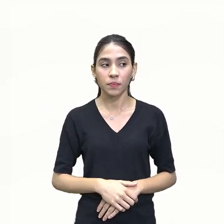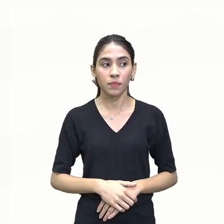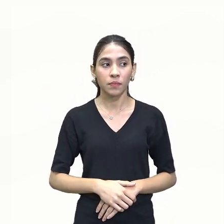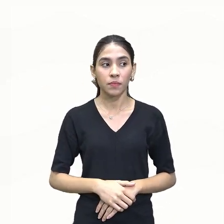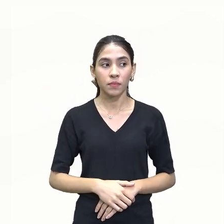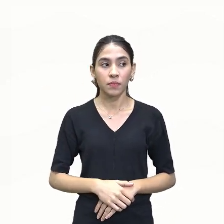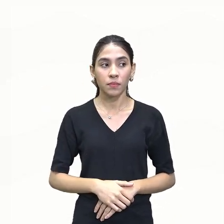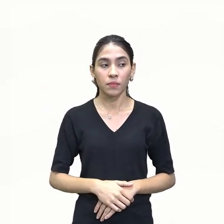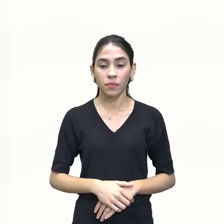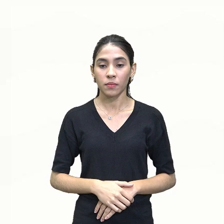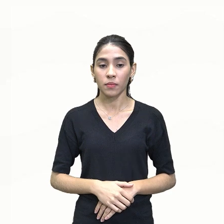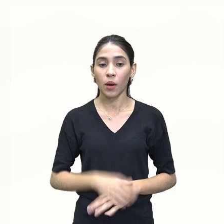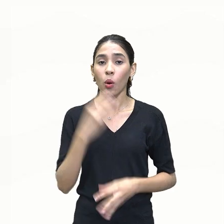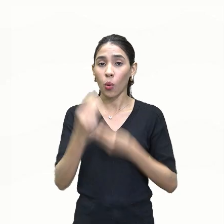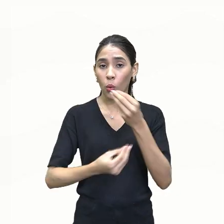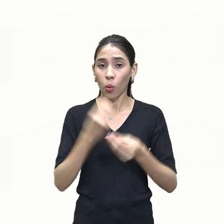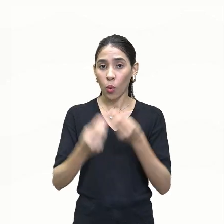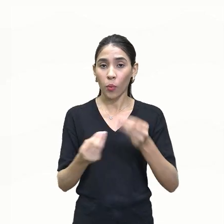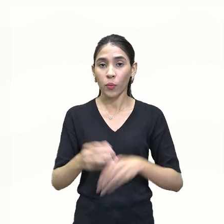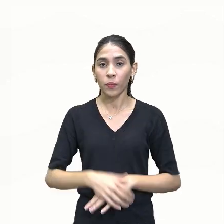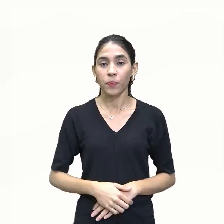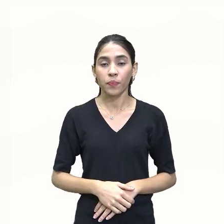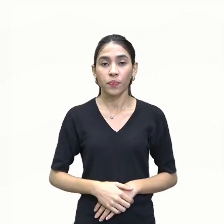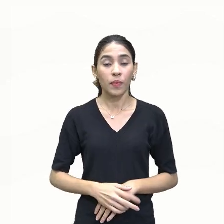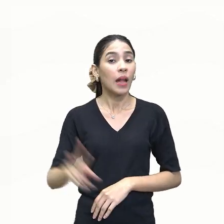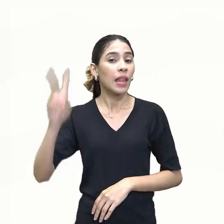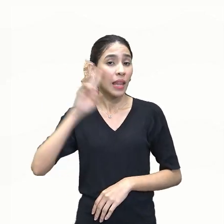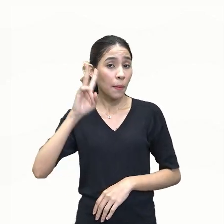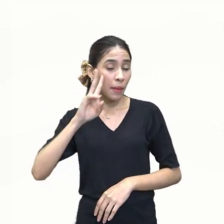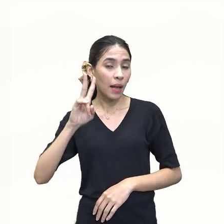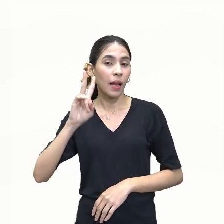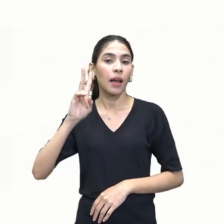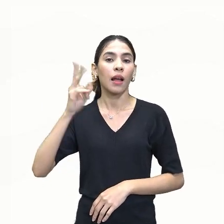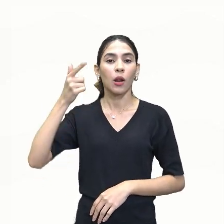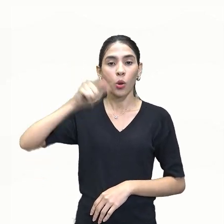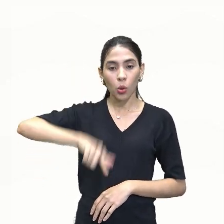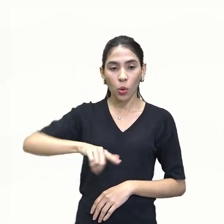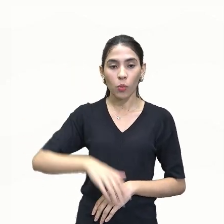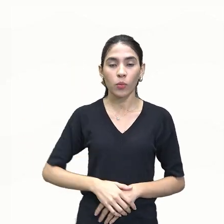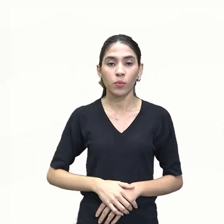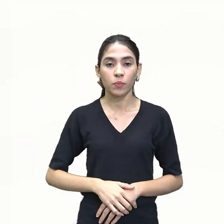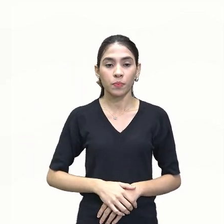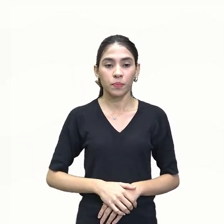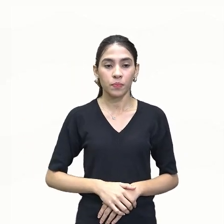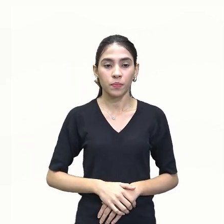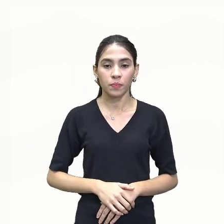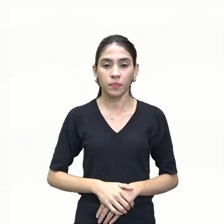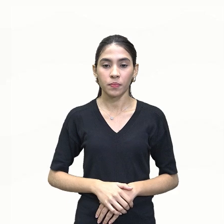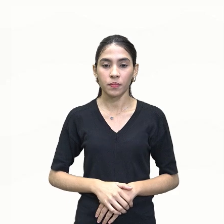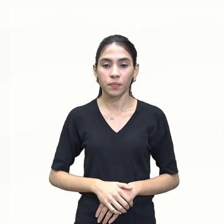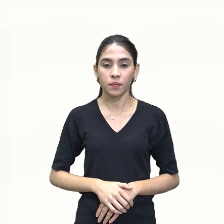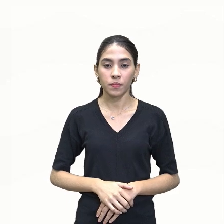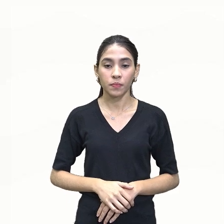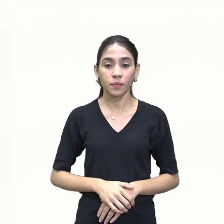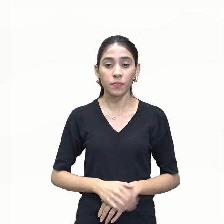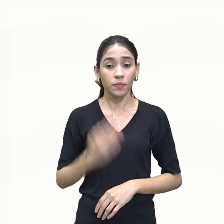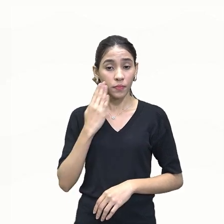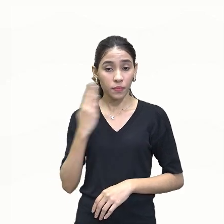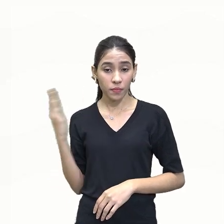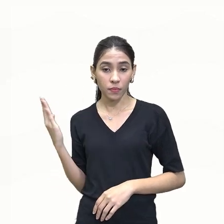eu resolvo esses exemplos, professora? Vamos lembrar lá, mais uma vez, que é o inverso da potência, tá? Então, o log